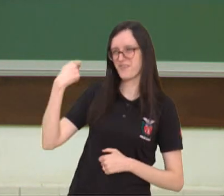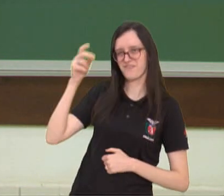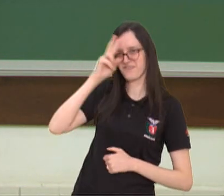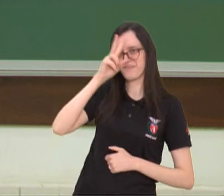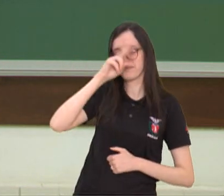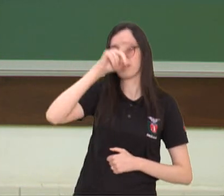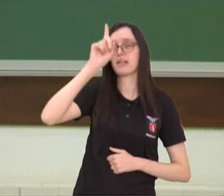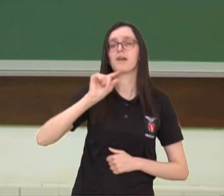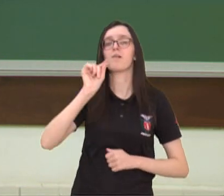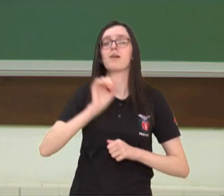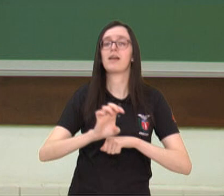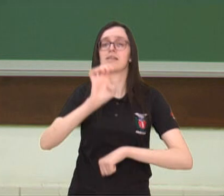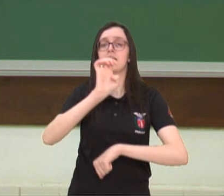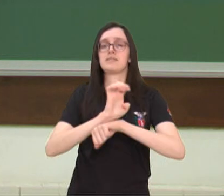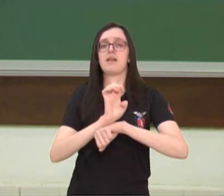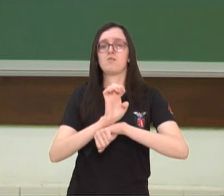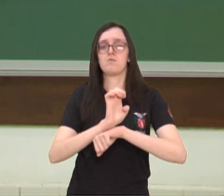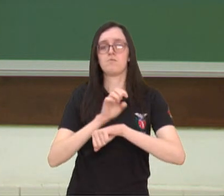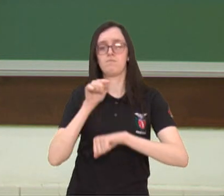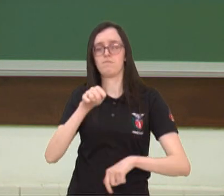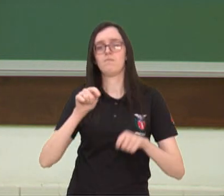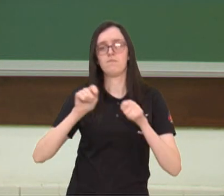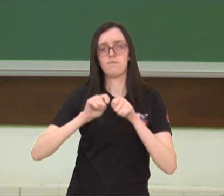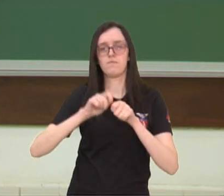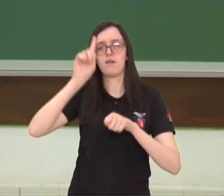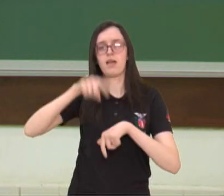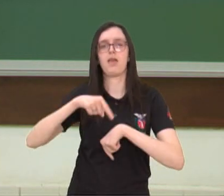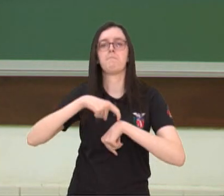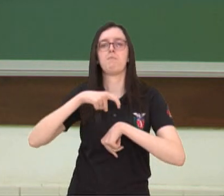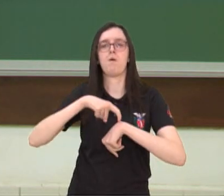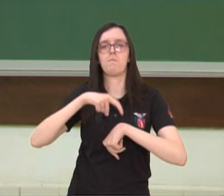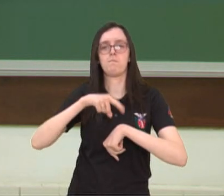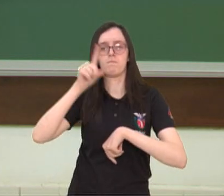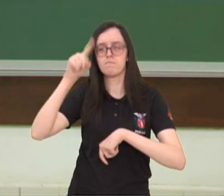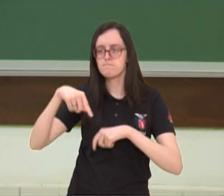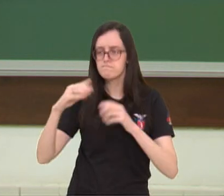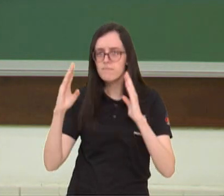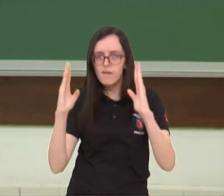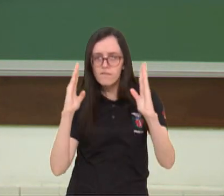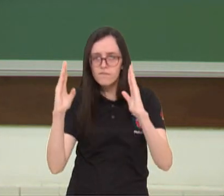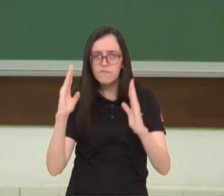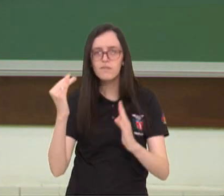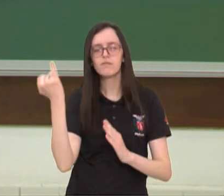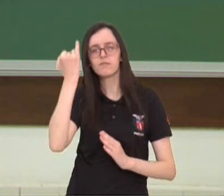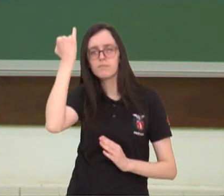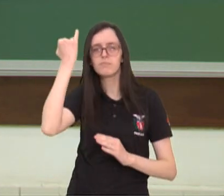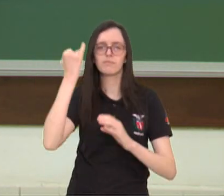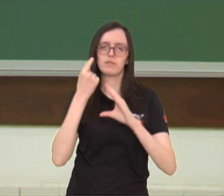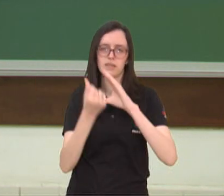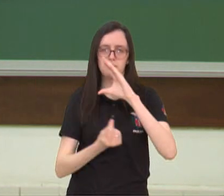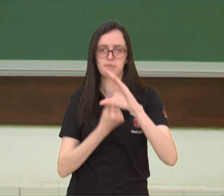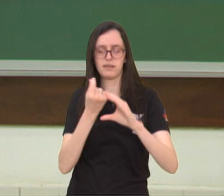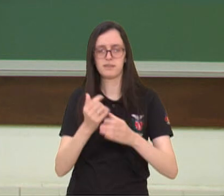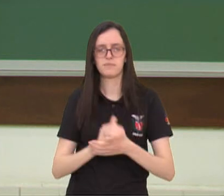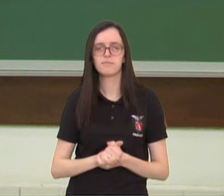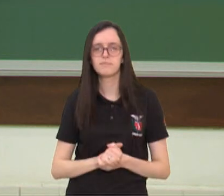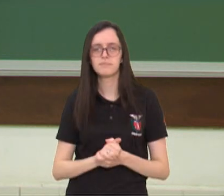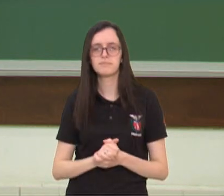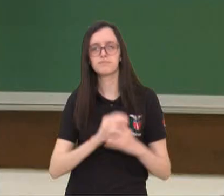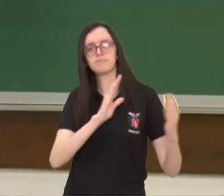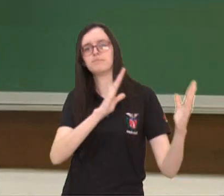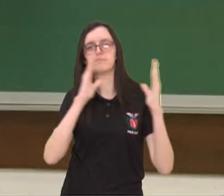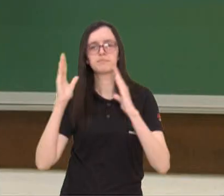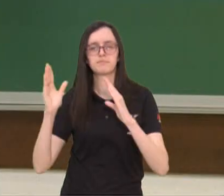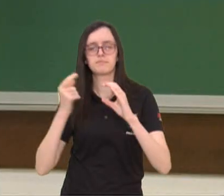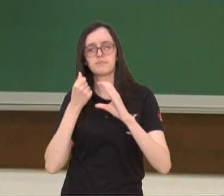o Estado que realizava esse momento aqui, essa fase do capitalismo. O